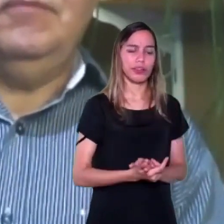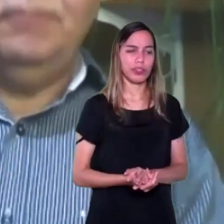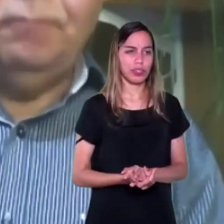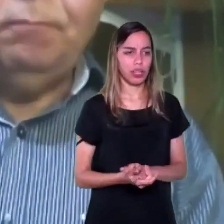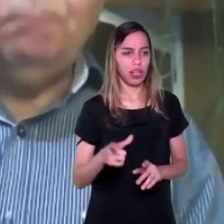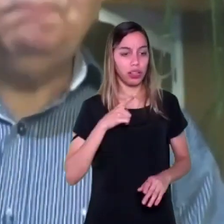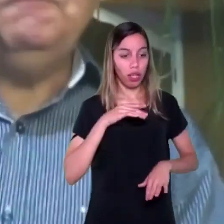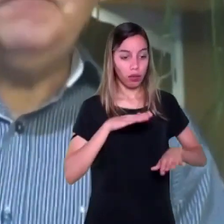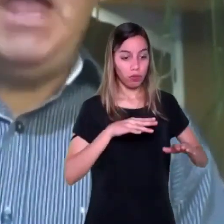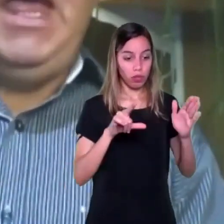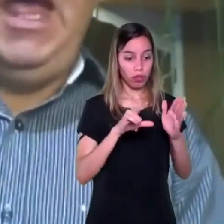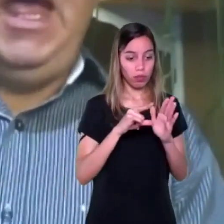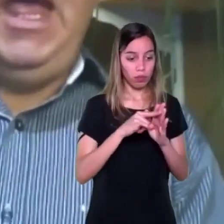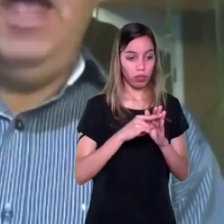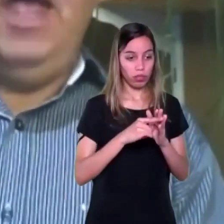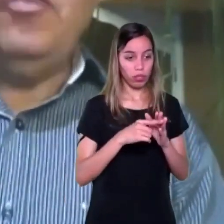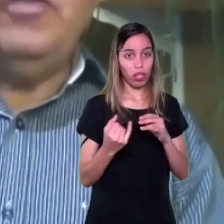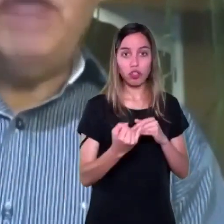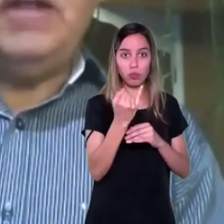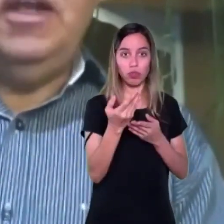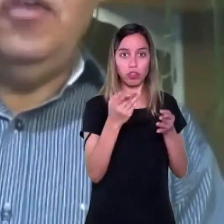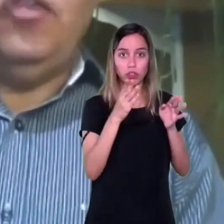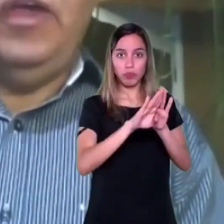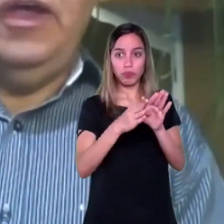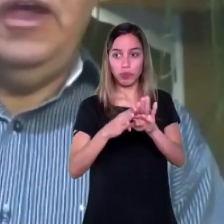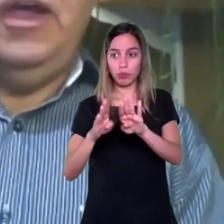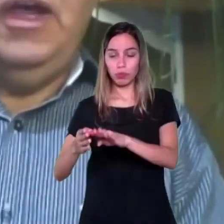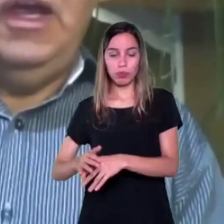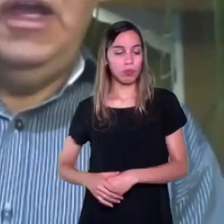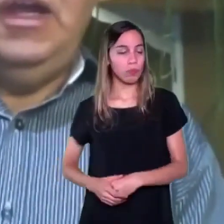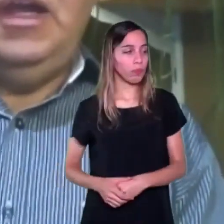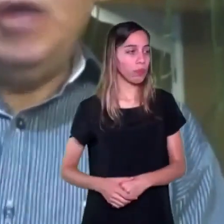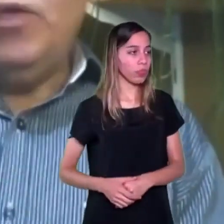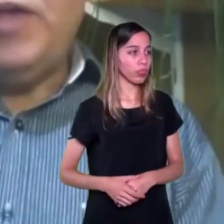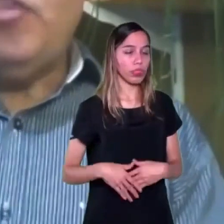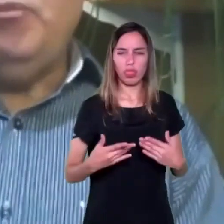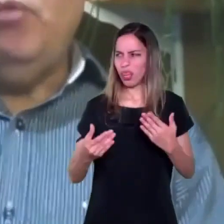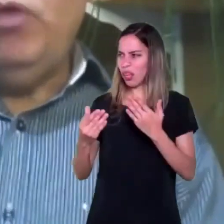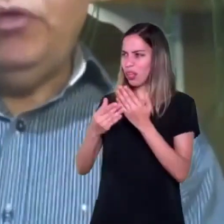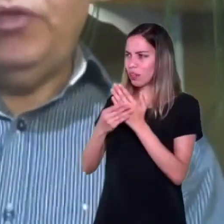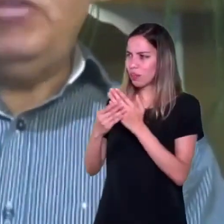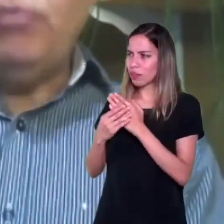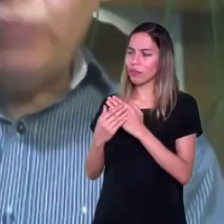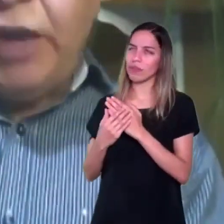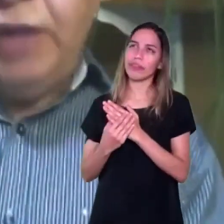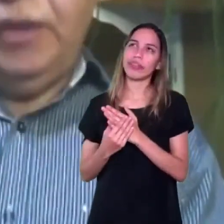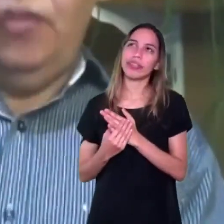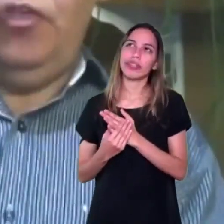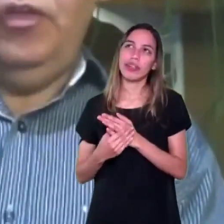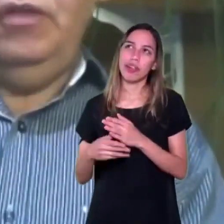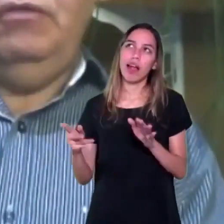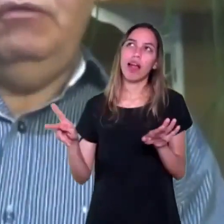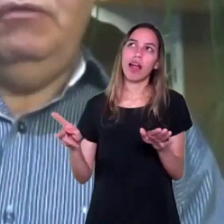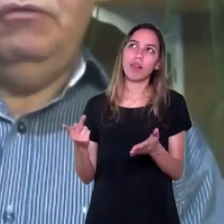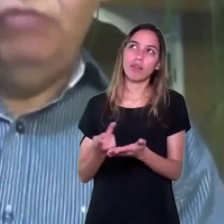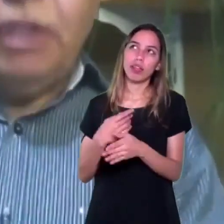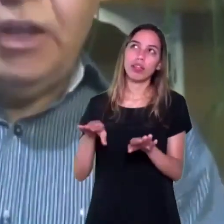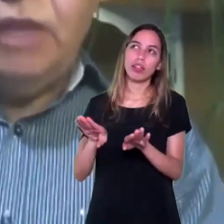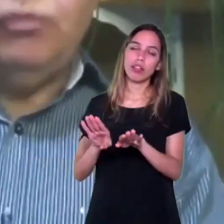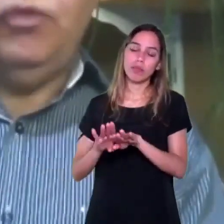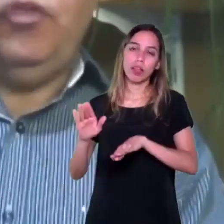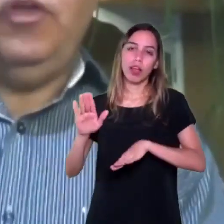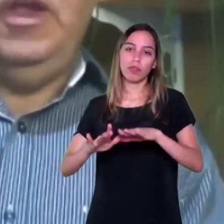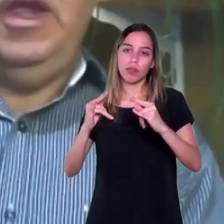né? Uhum. Essas livrarias, e acontece muito também de feiras,